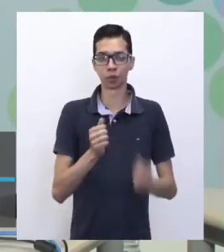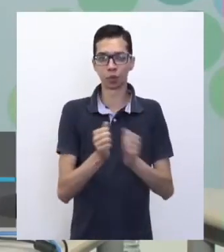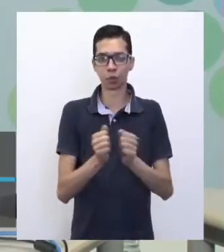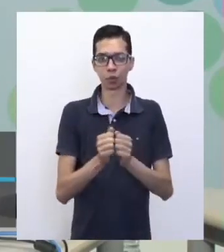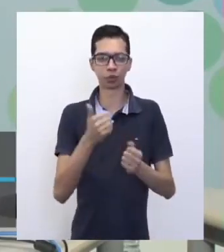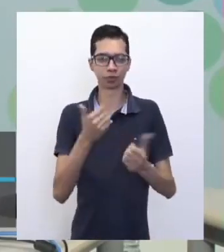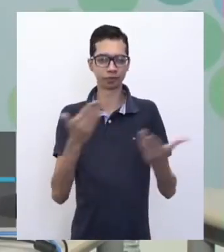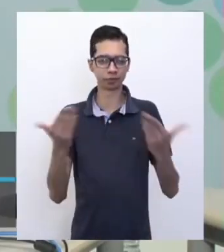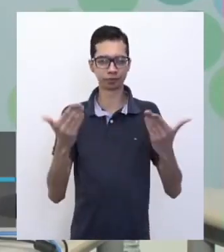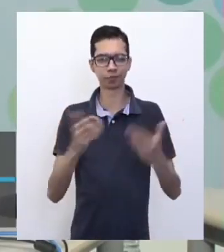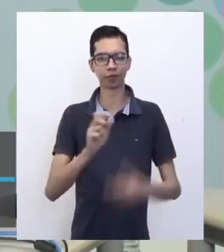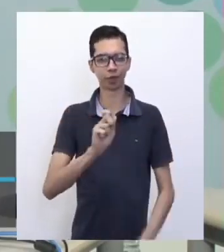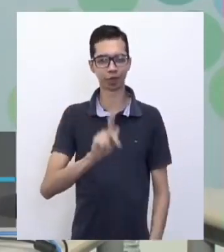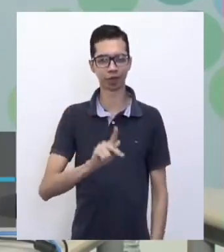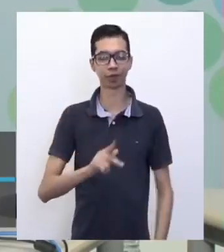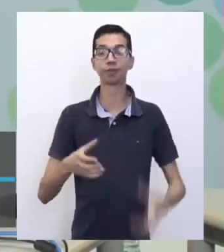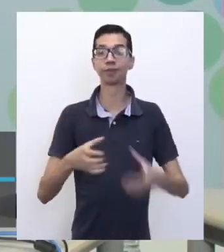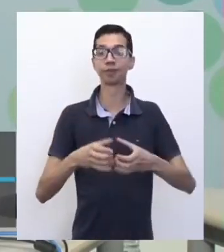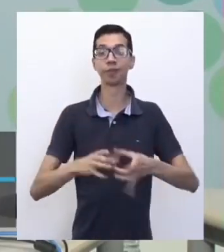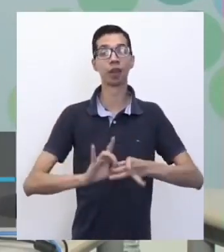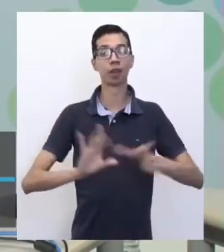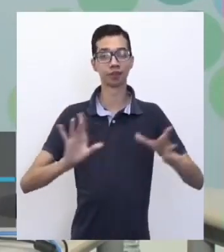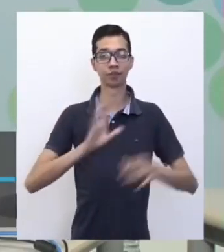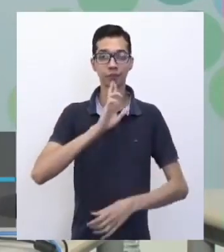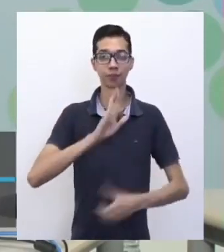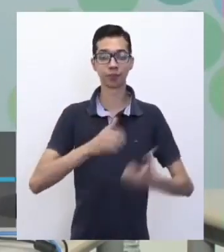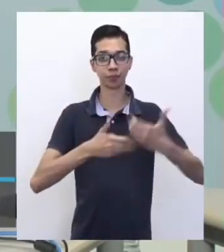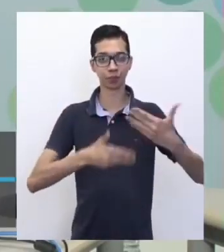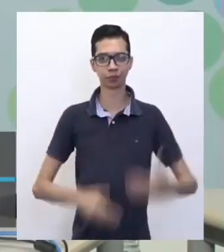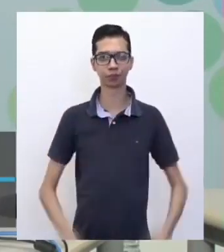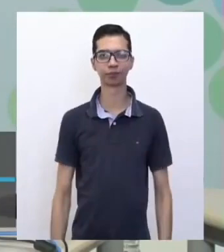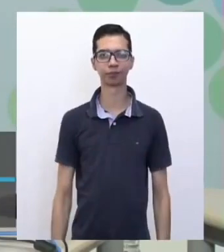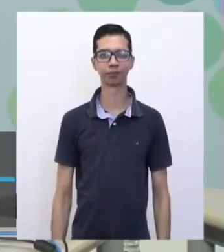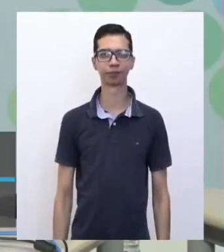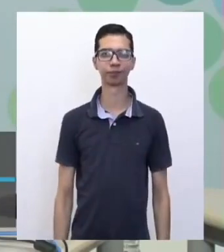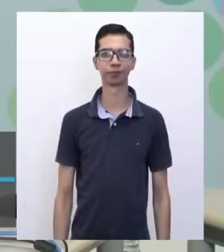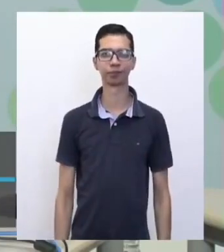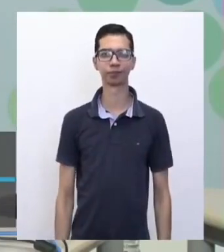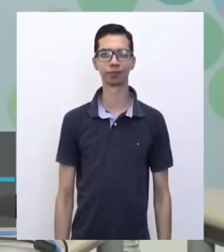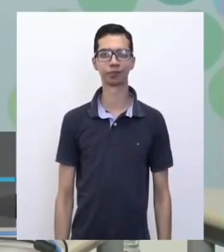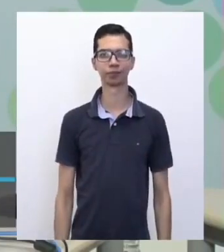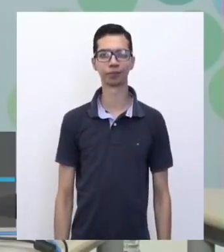Então, pessoal da equipe, pode soltar o chat aí. Vamos ver se vai dar certo.